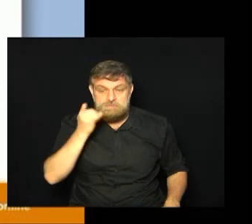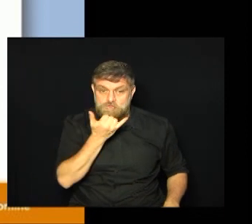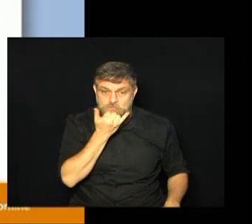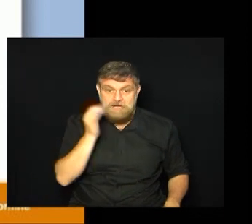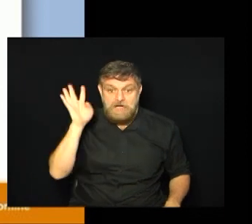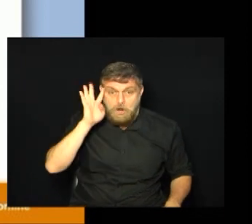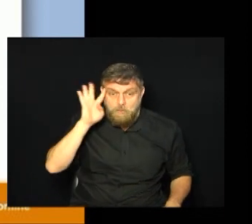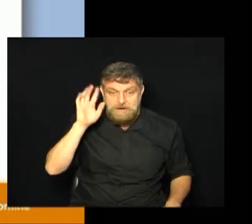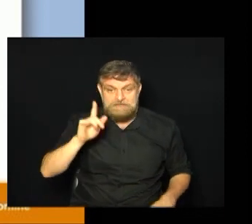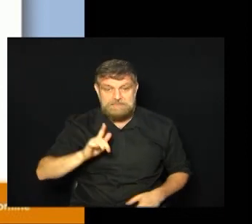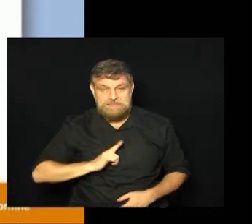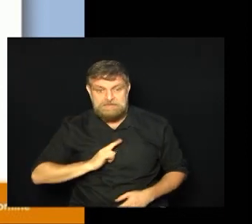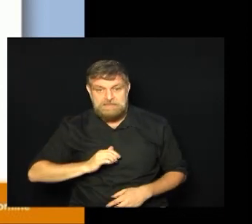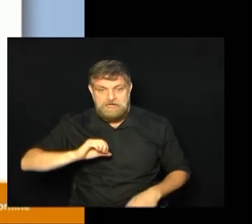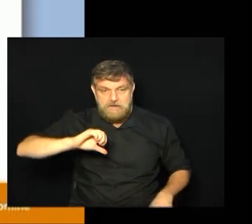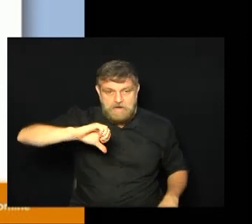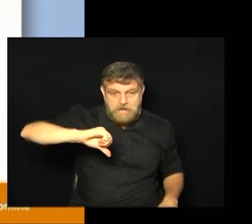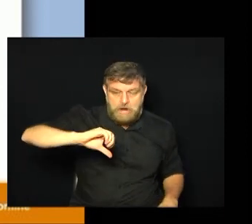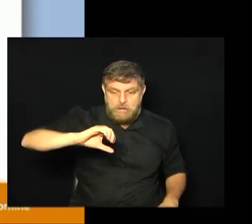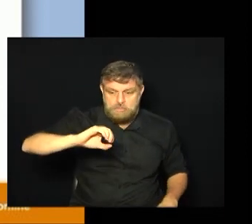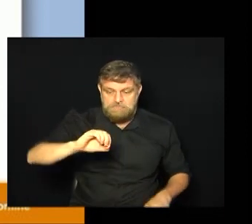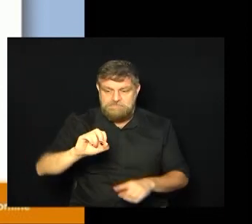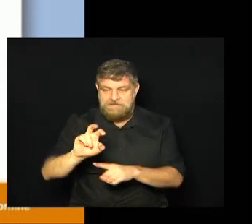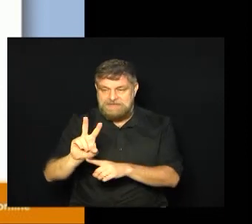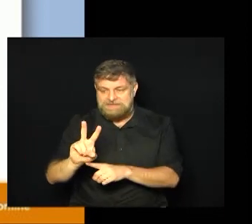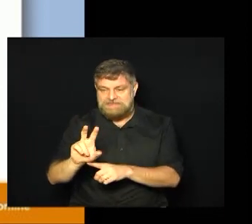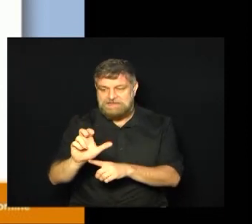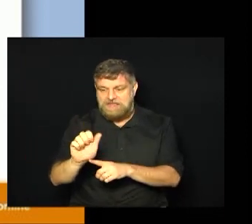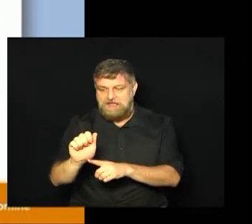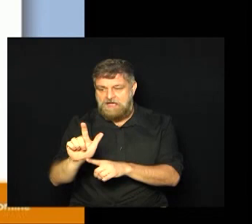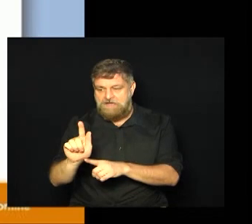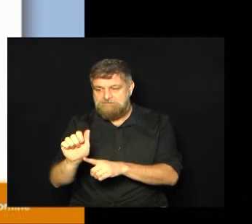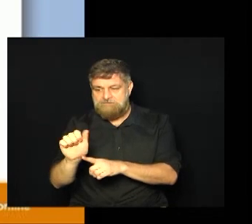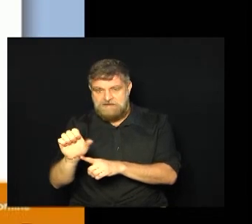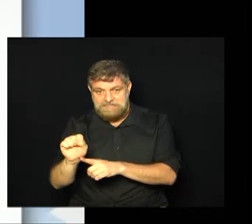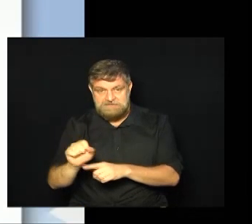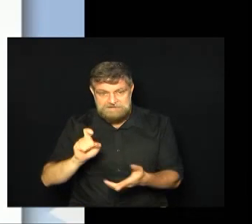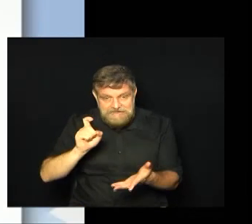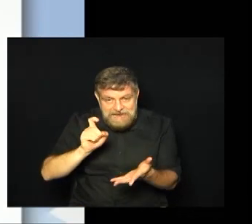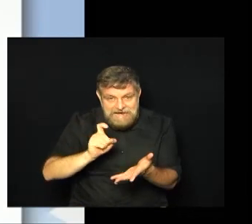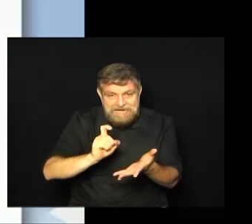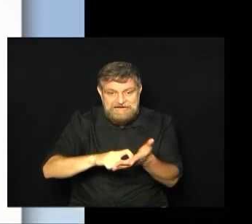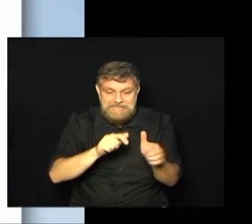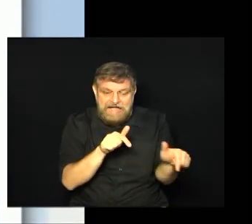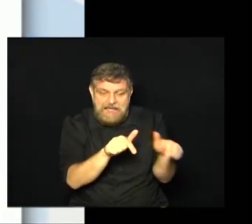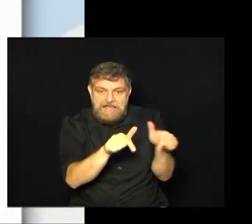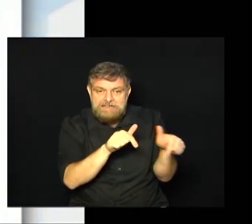quarta-feira, nós temos 90 vagas disponíveis. E se você clicar aqui em vagas de emprego,